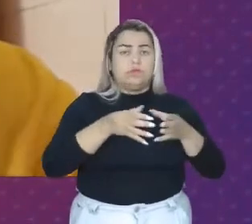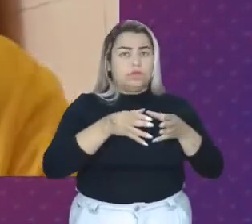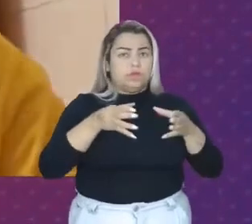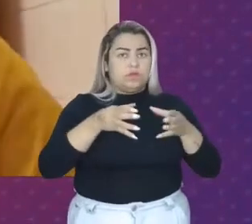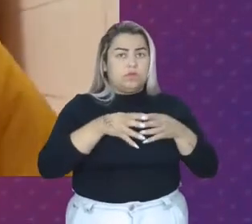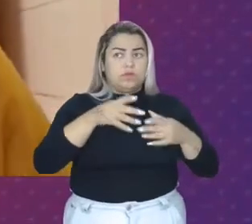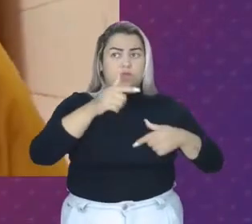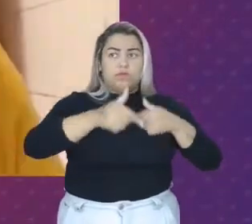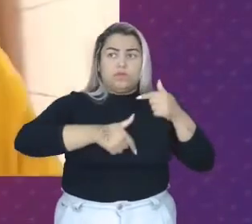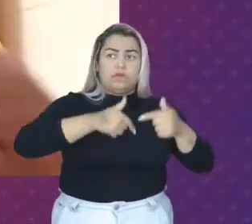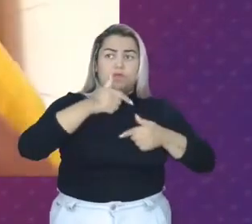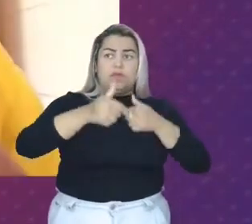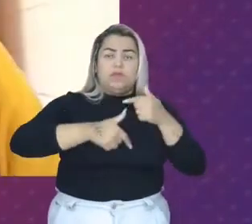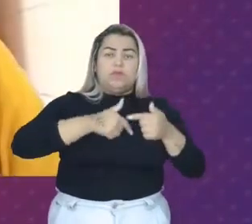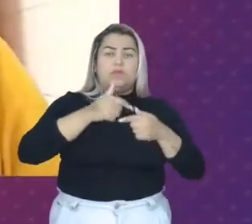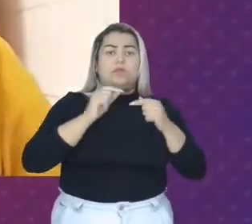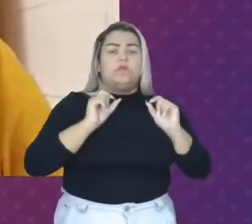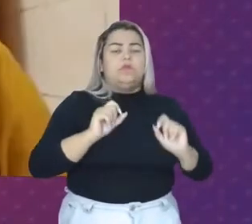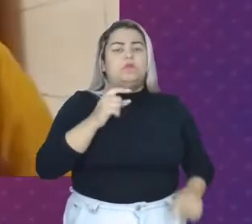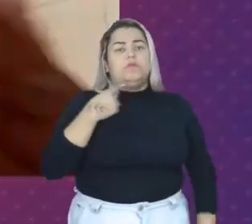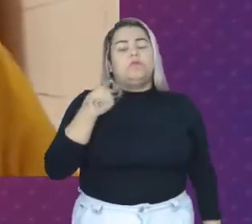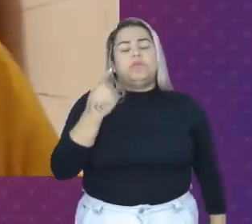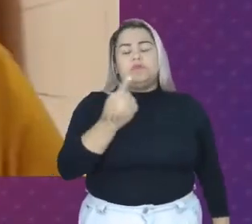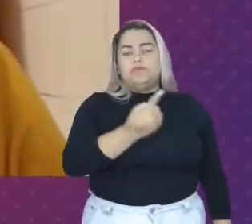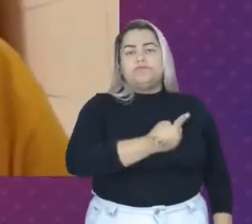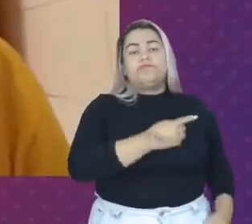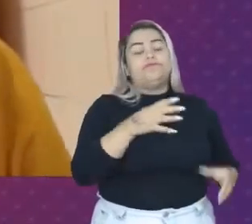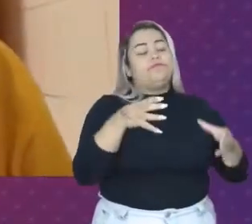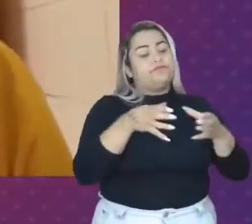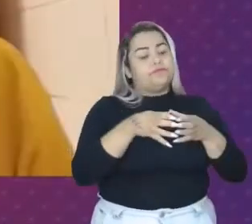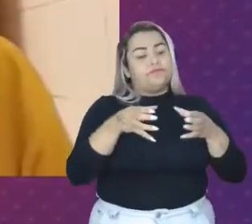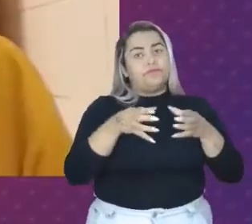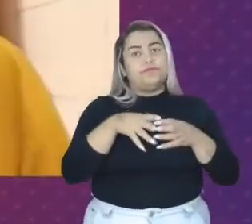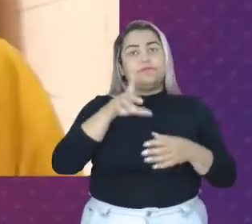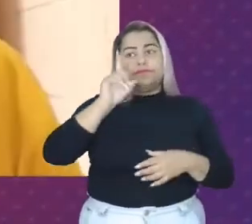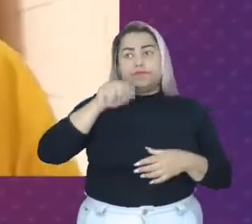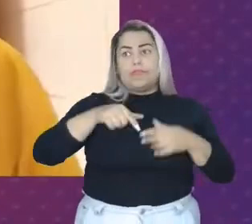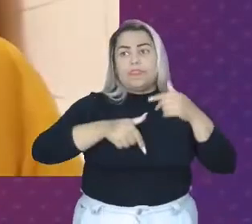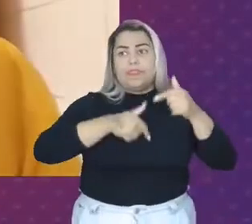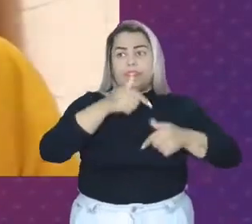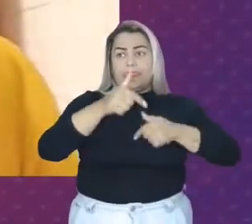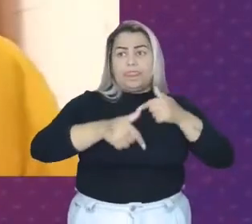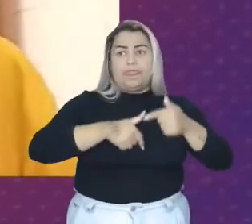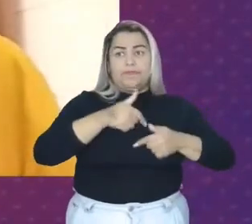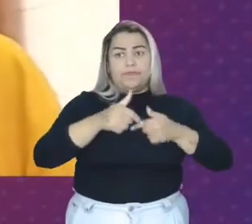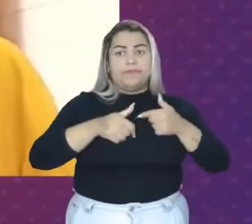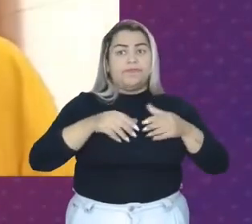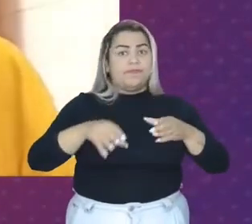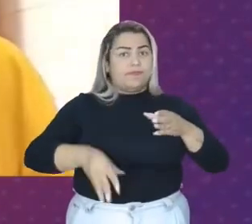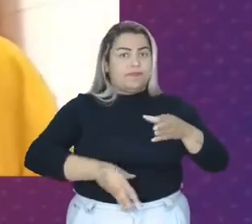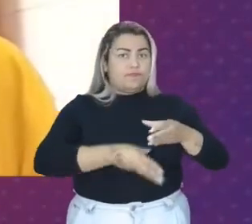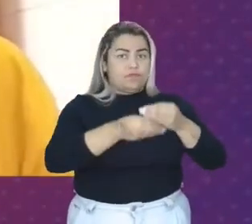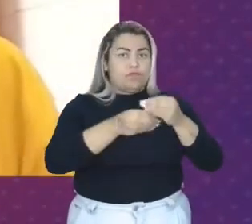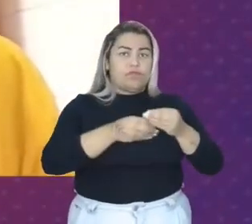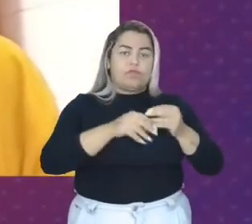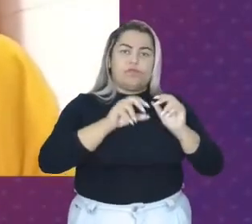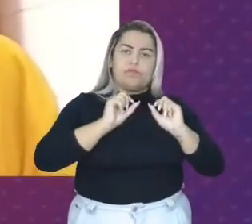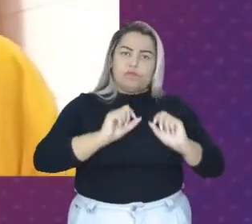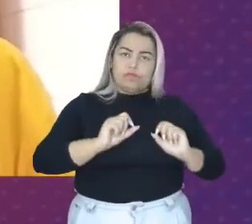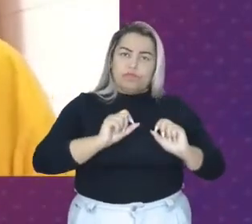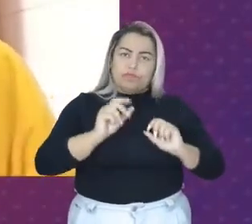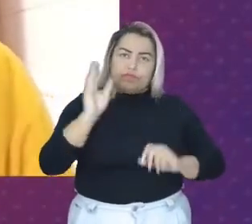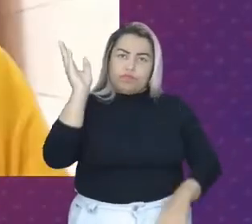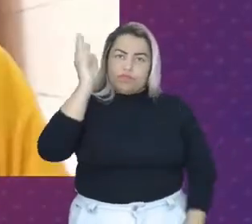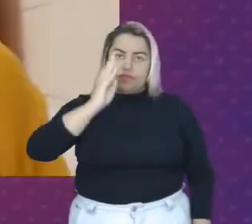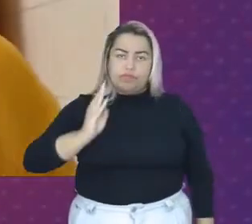trabalhadora. E a nossa categoria, né, que são as trabalhadoras domésticas, e estamos inseridas dentro da classe trabalhadora